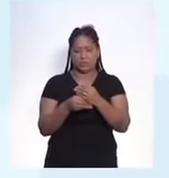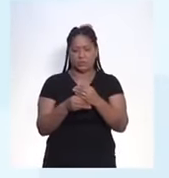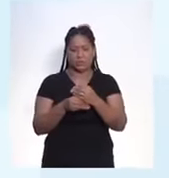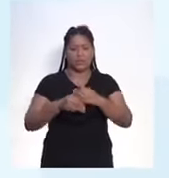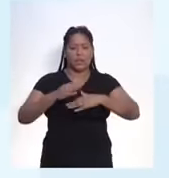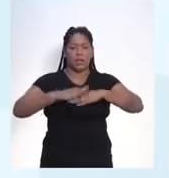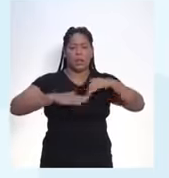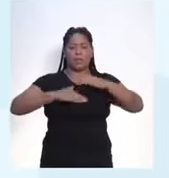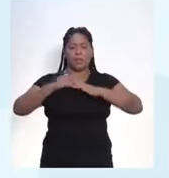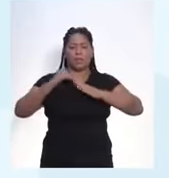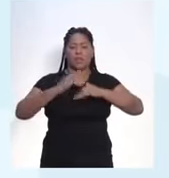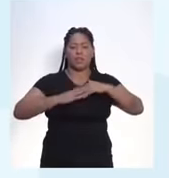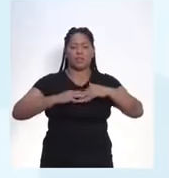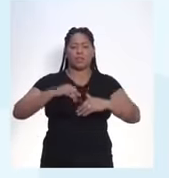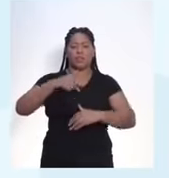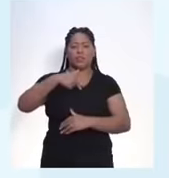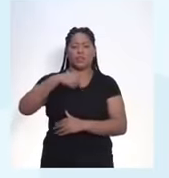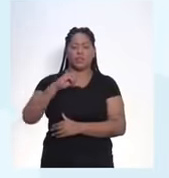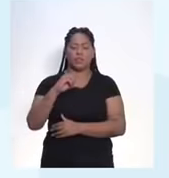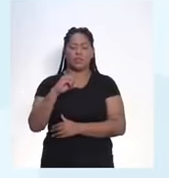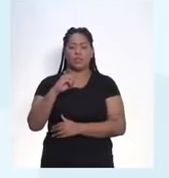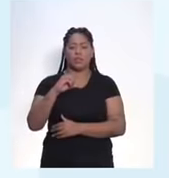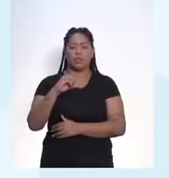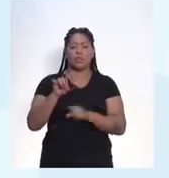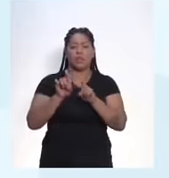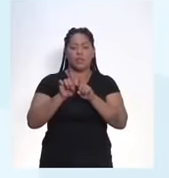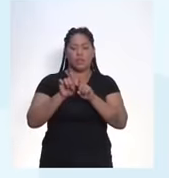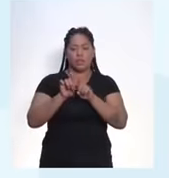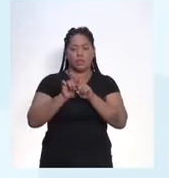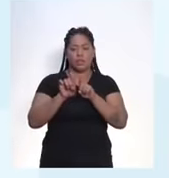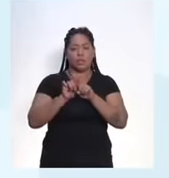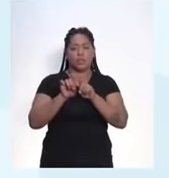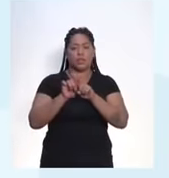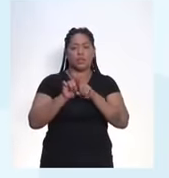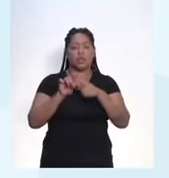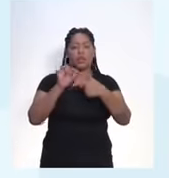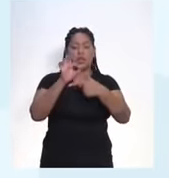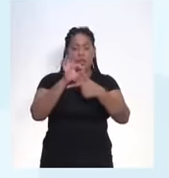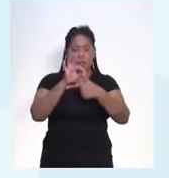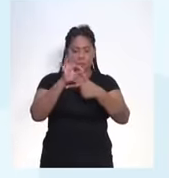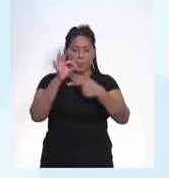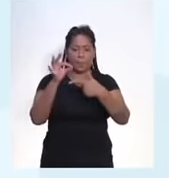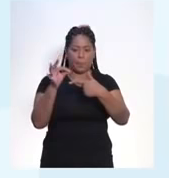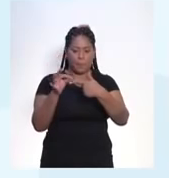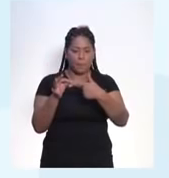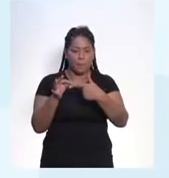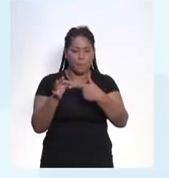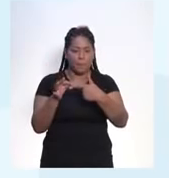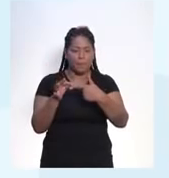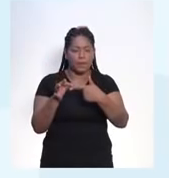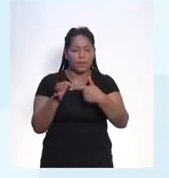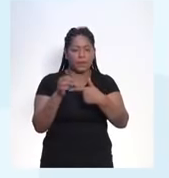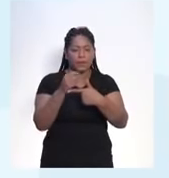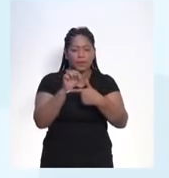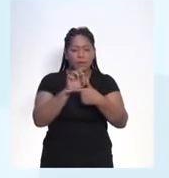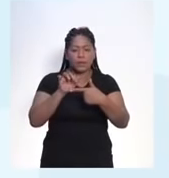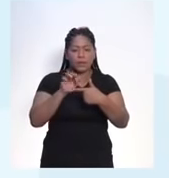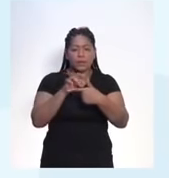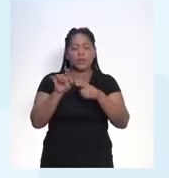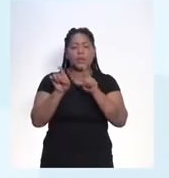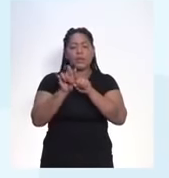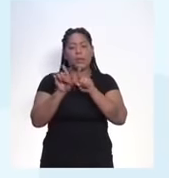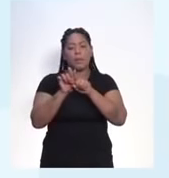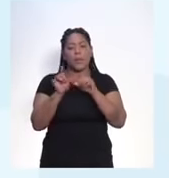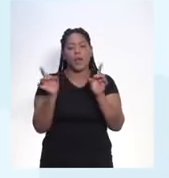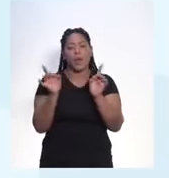hoje é a segunda aula dessa habilidade 19 amanhã nós vamos encerrar essa habilidade e na quarta-feira última habilidade